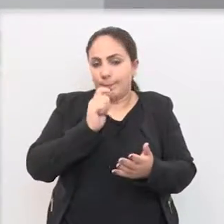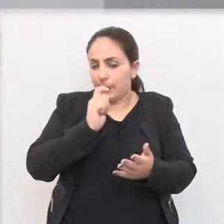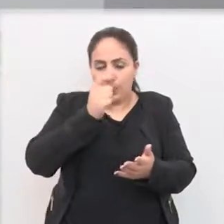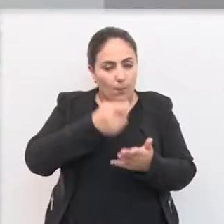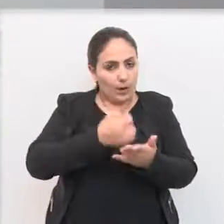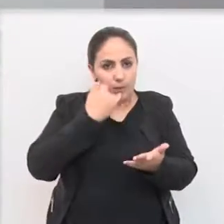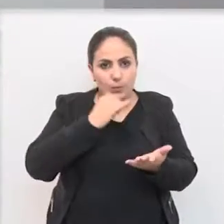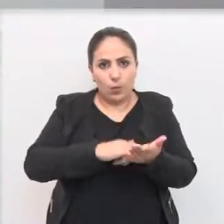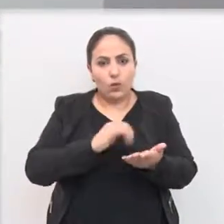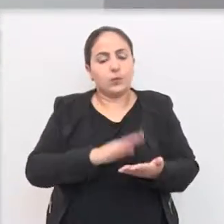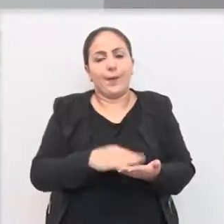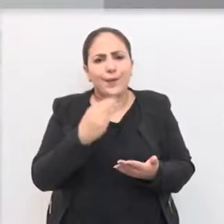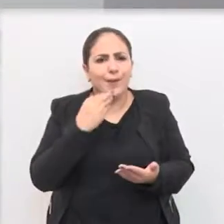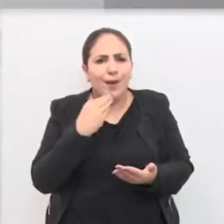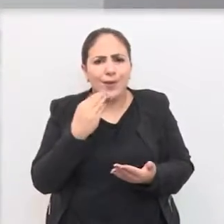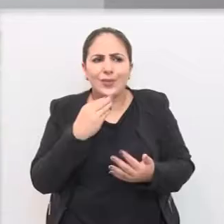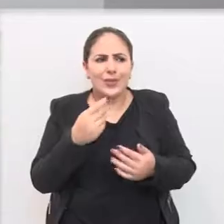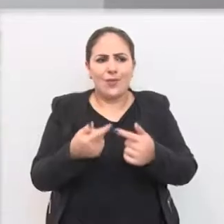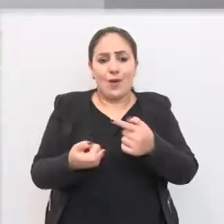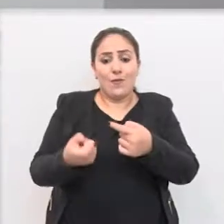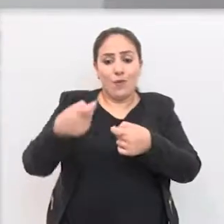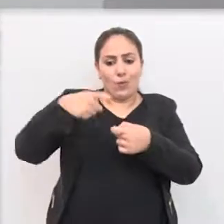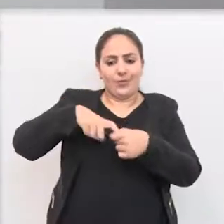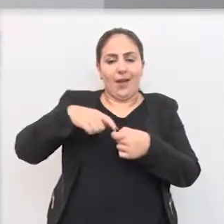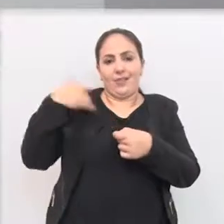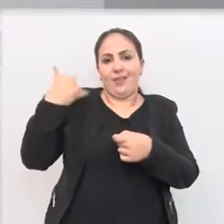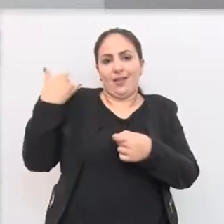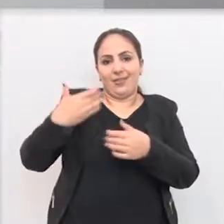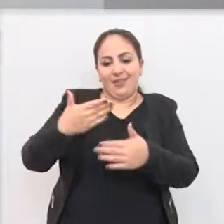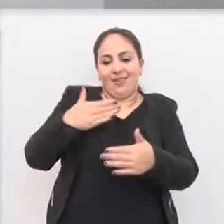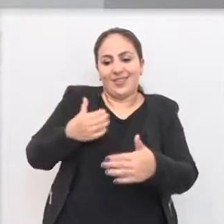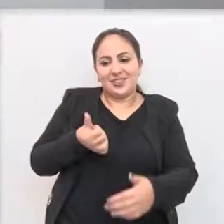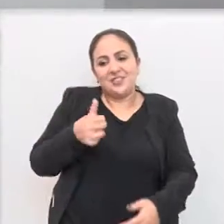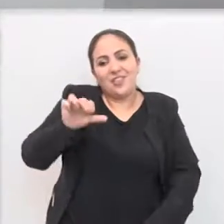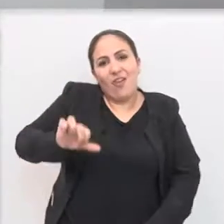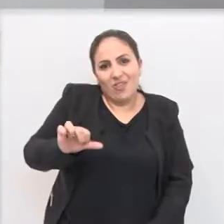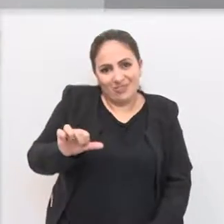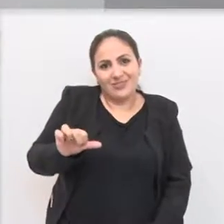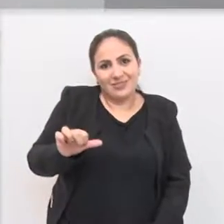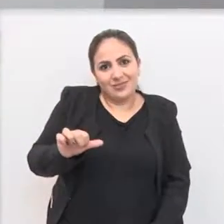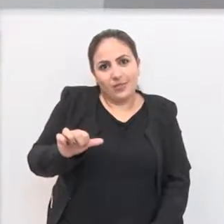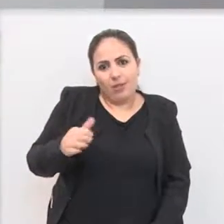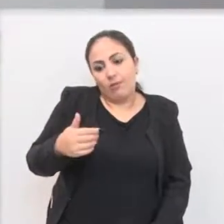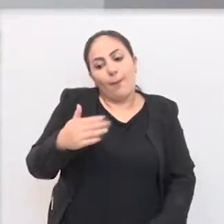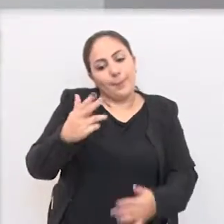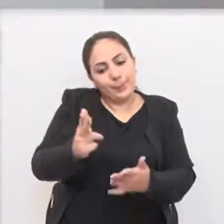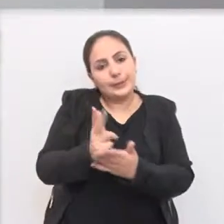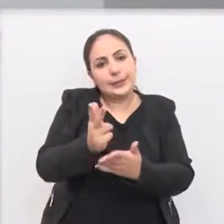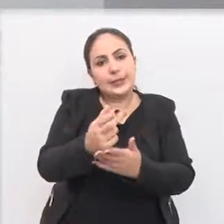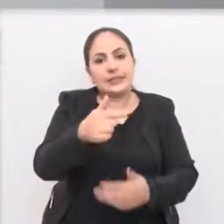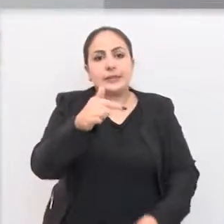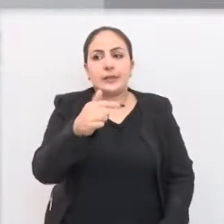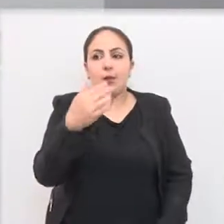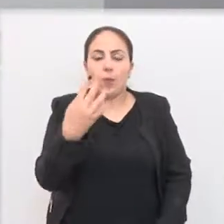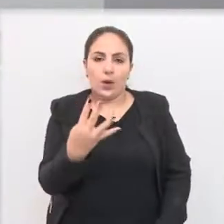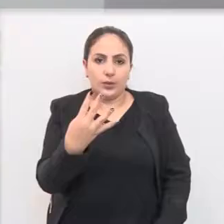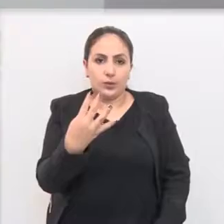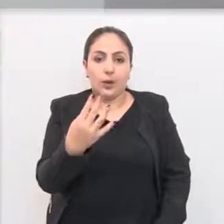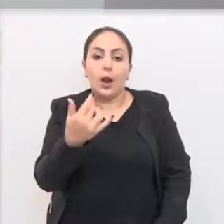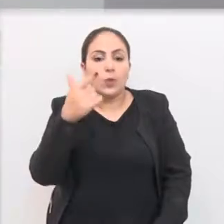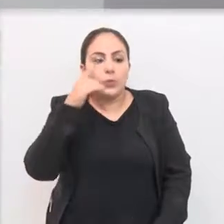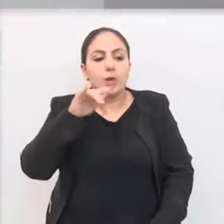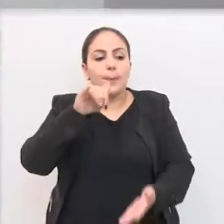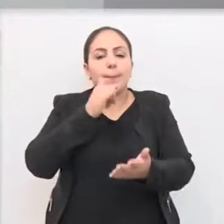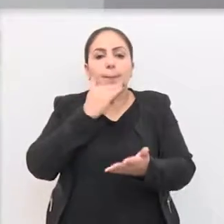primeiro momento, e é evidente que ela vai manter as condições, porque ela não retornará após os 73 aos 69 anos de idade, irá para os 74, que ela possa ser